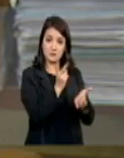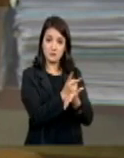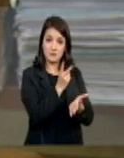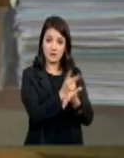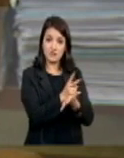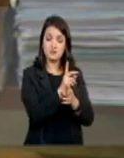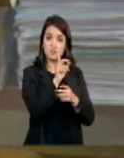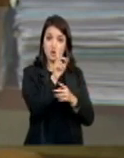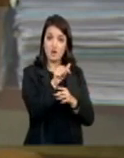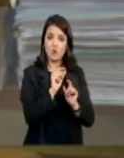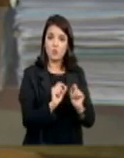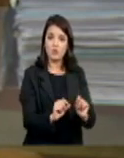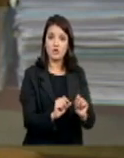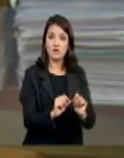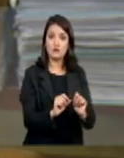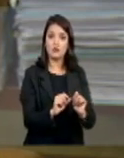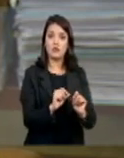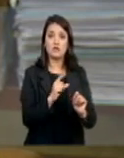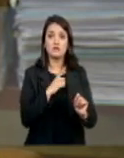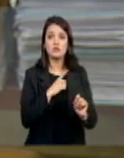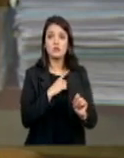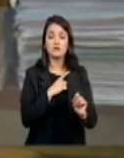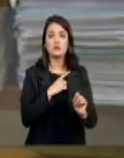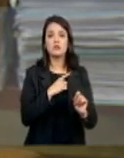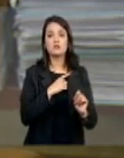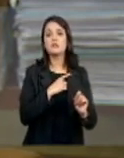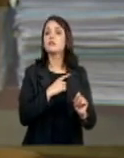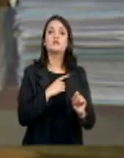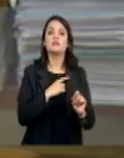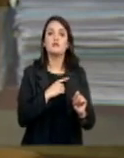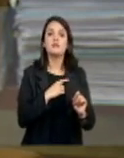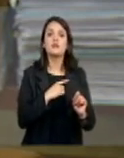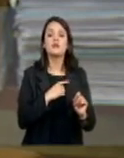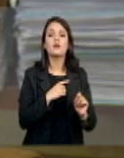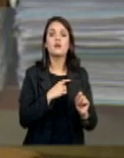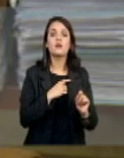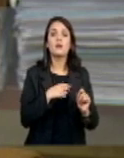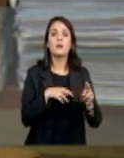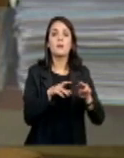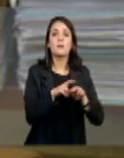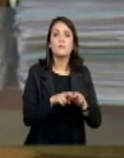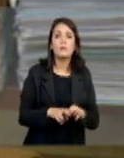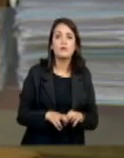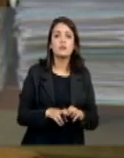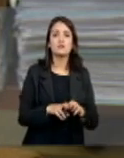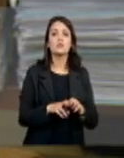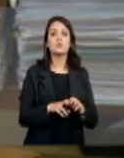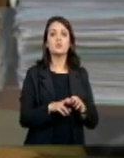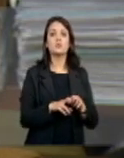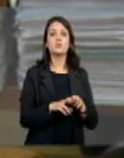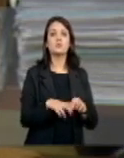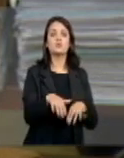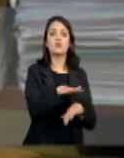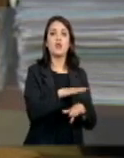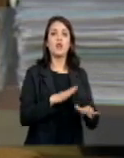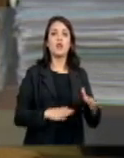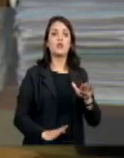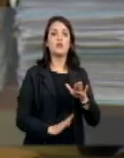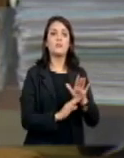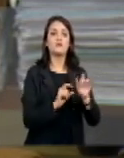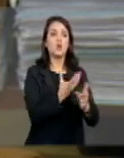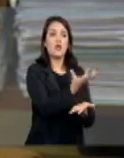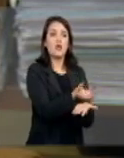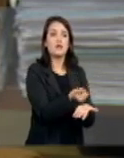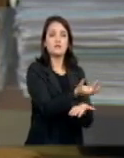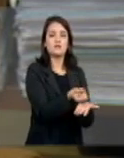estrelas e do brasil qualifica-se quando a atriz sua atuação por sua relativa passividade uma vez que se limita a receber a